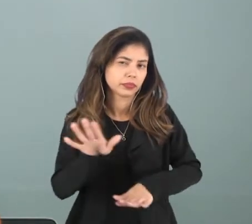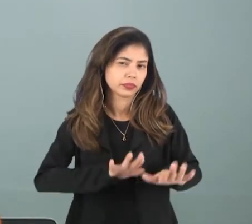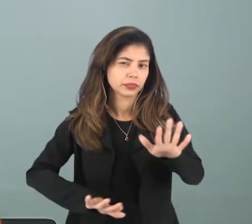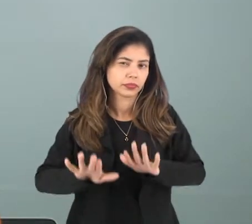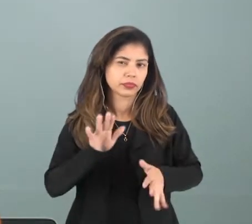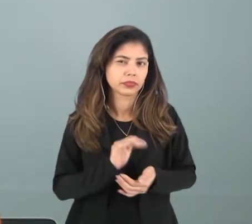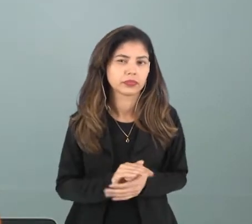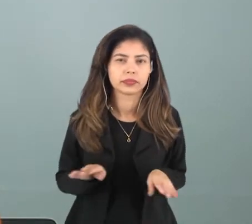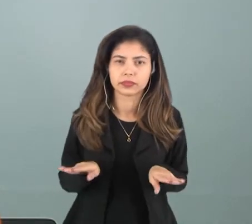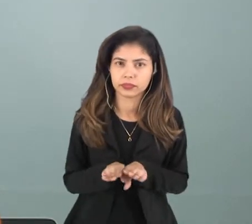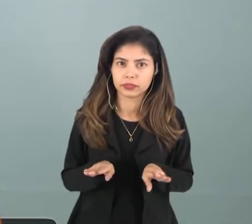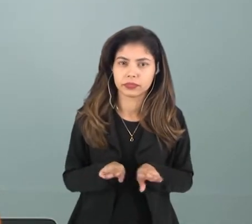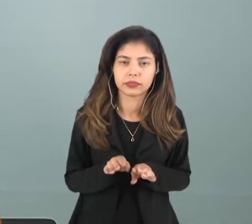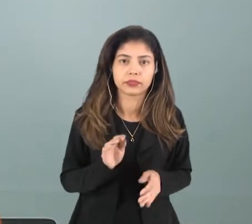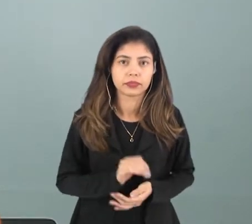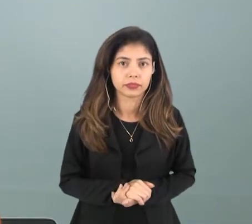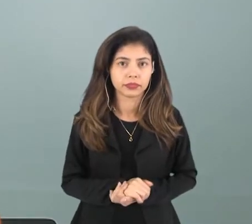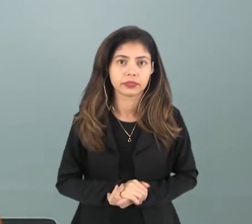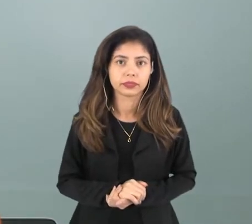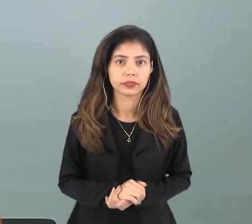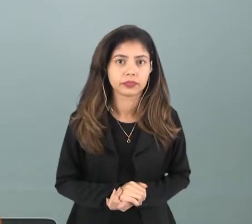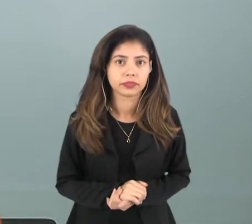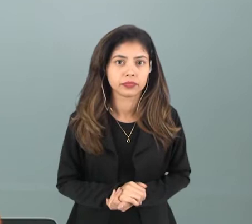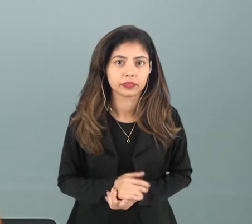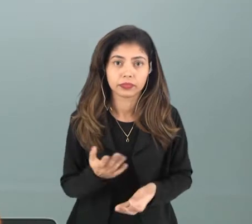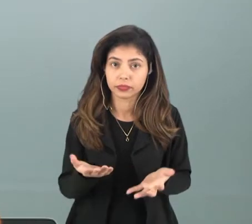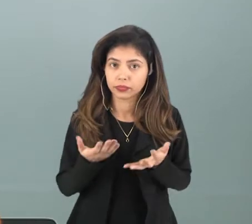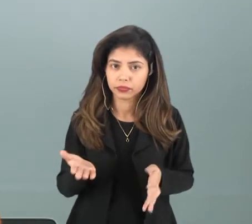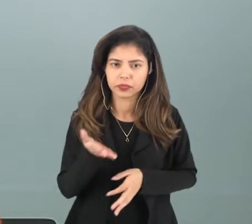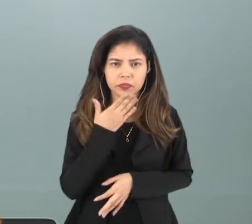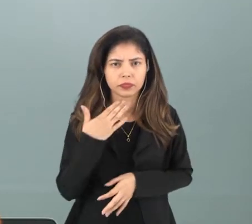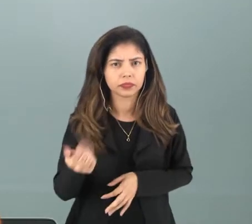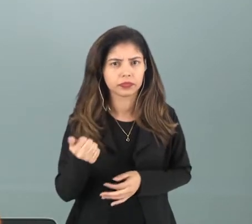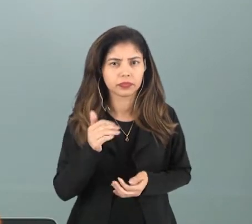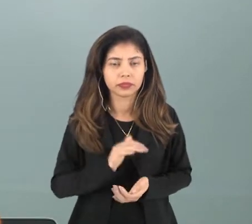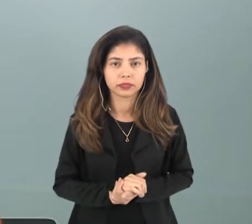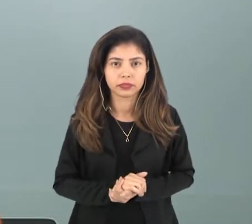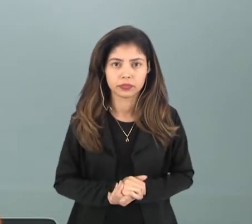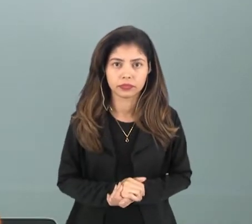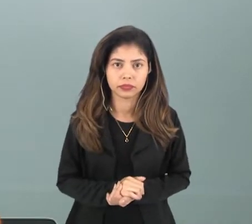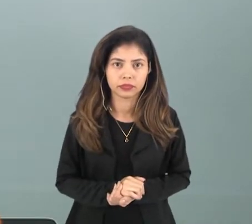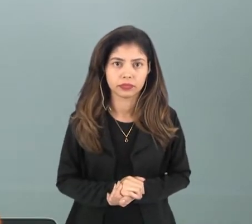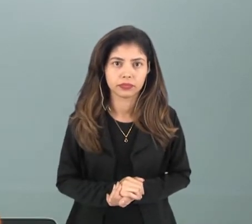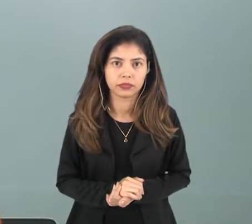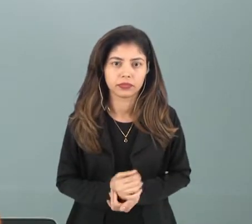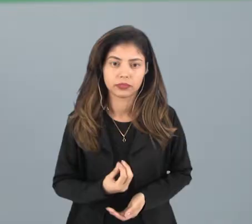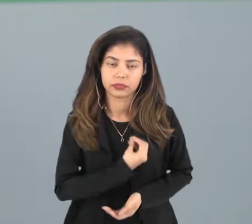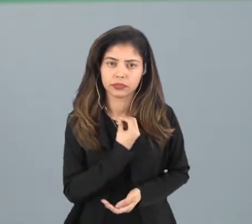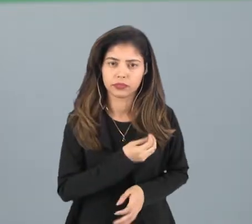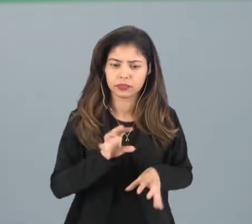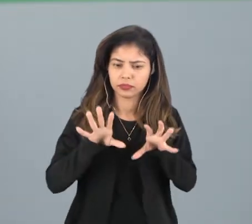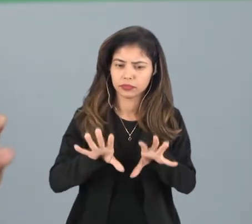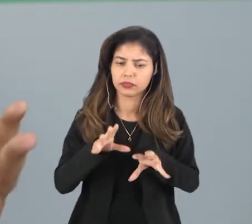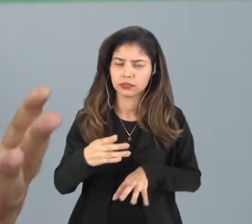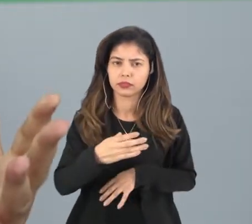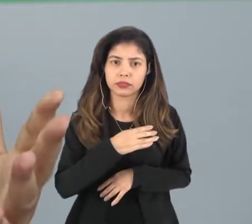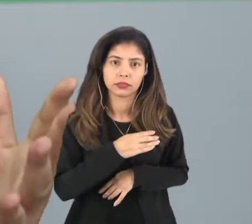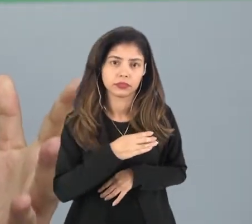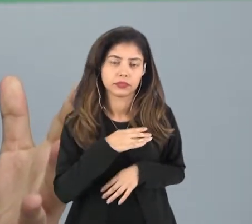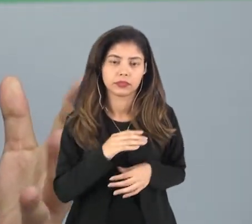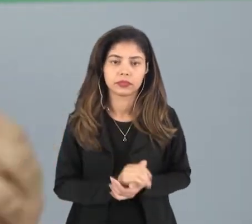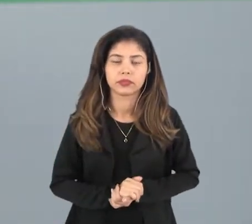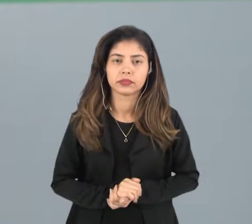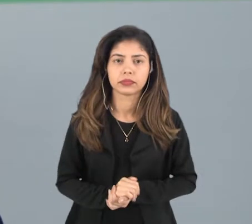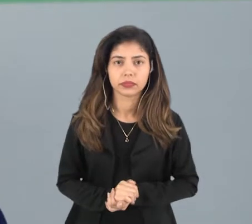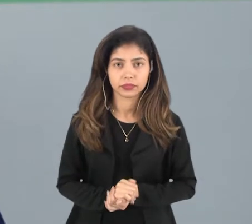seus filhos e pensam assim, não, eu vou querer algo melhor para meus filhos. Eu vou querer que meu filho fique aqui na cidade, que meu filho seja doutor, né? Lembra